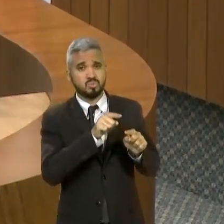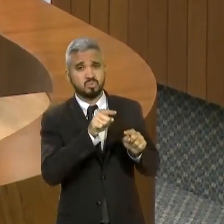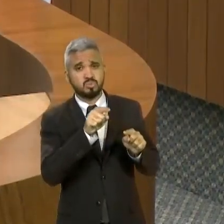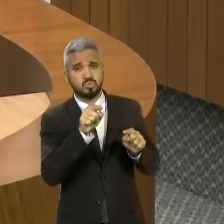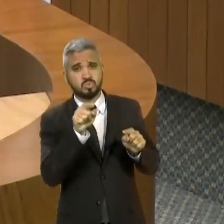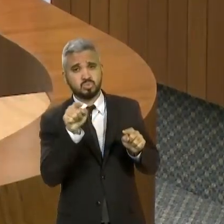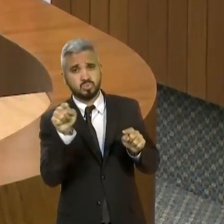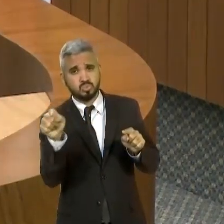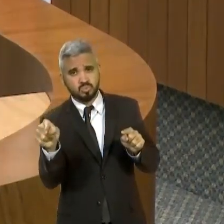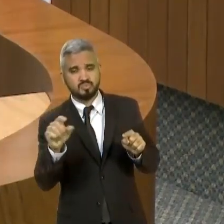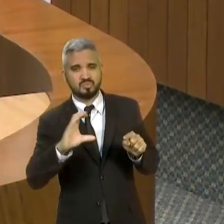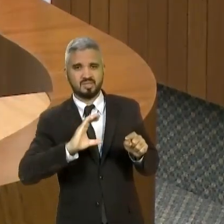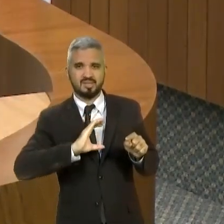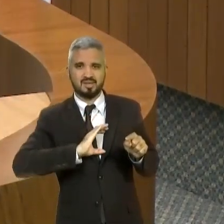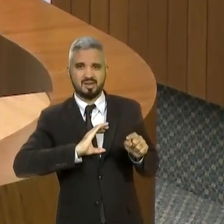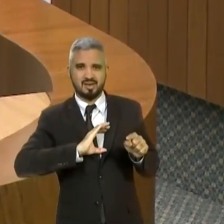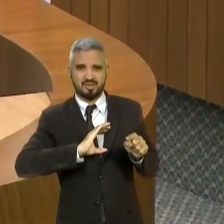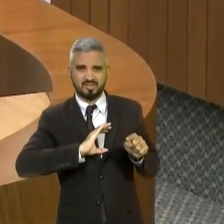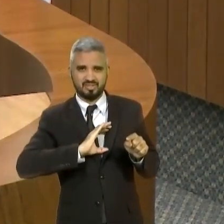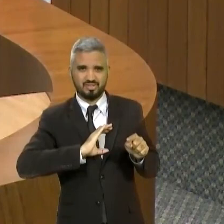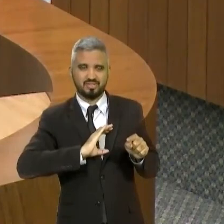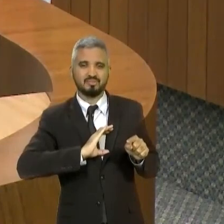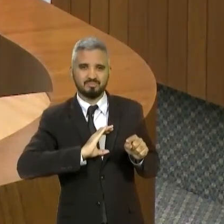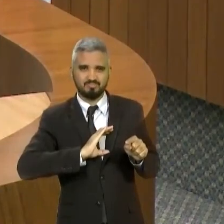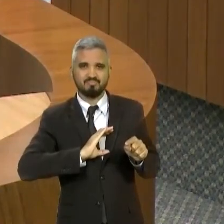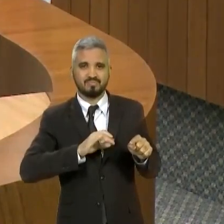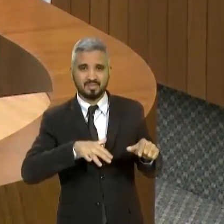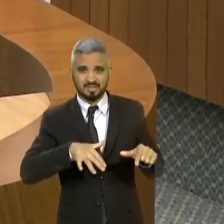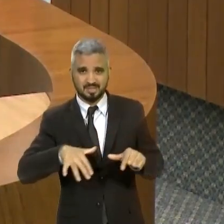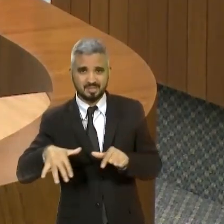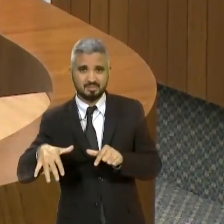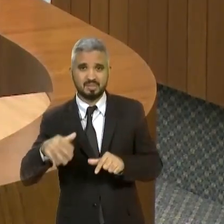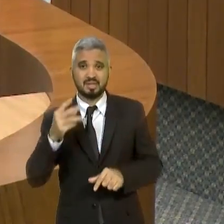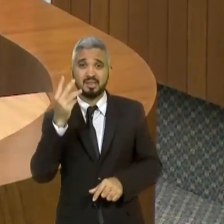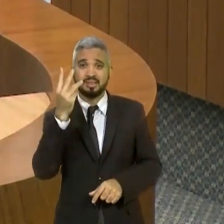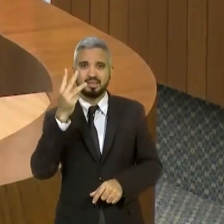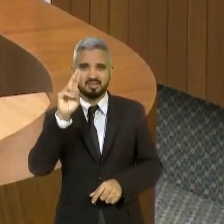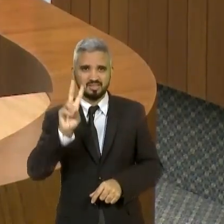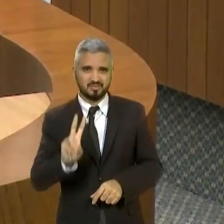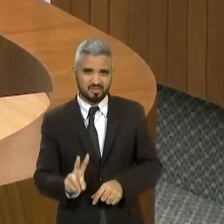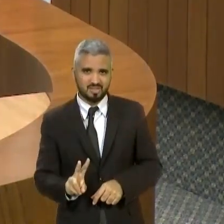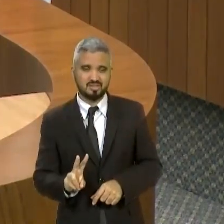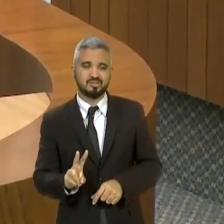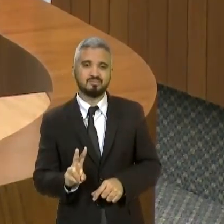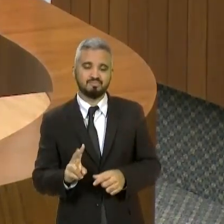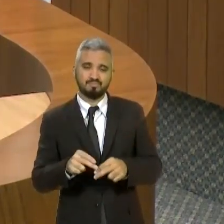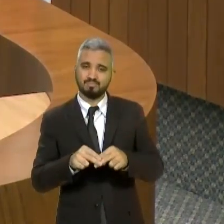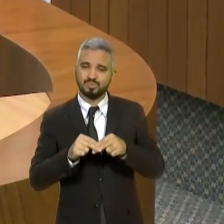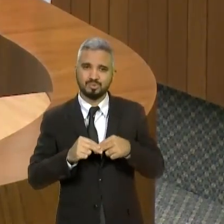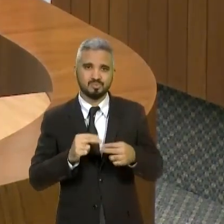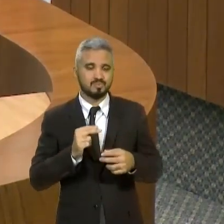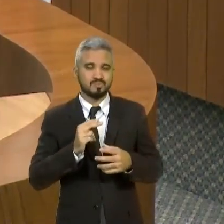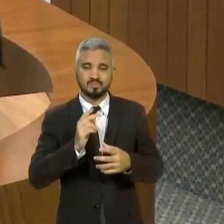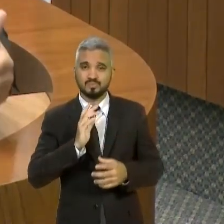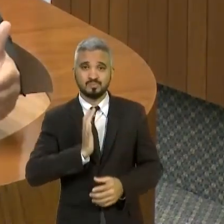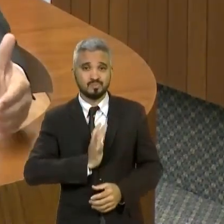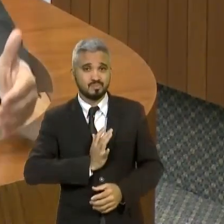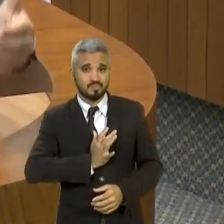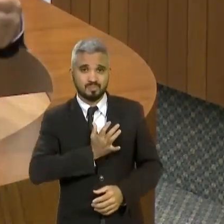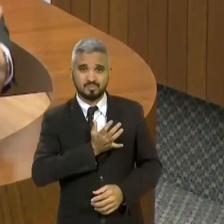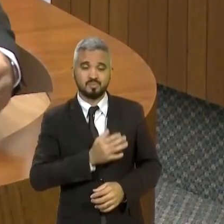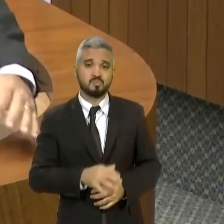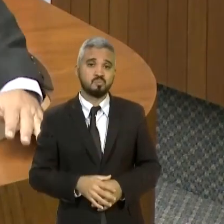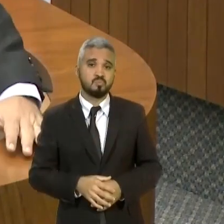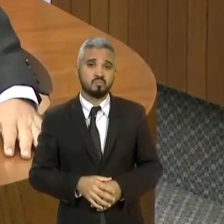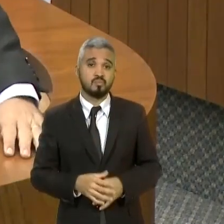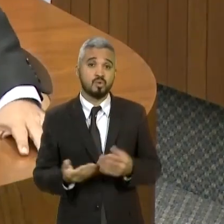por pacientes da região central do Maranhão que precisam de hemodiálise. Então nós estamos apresentando uma proposta,